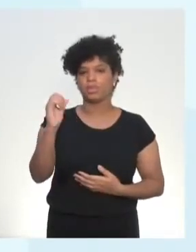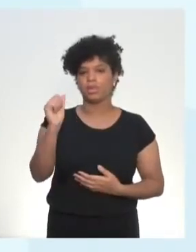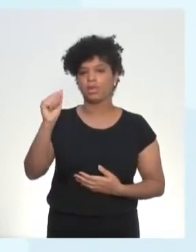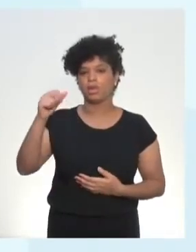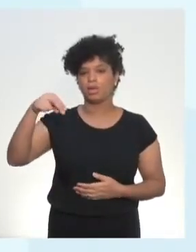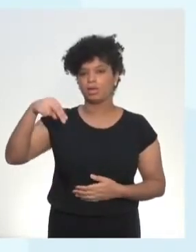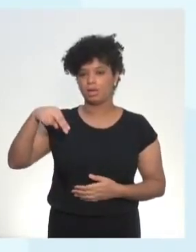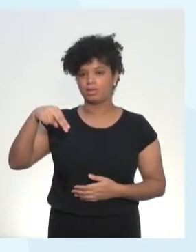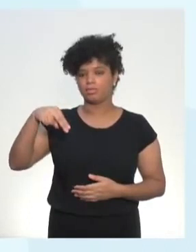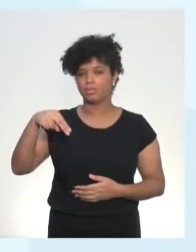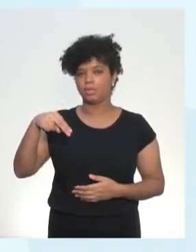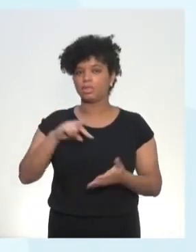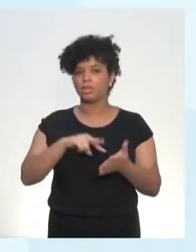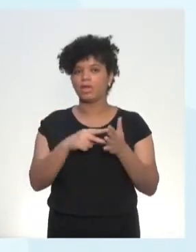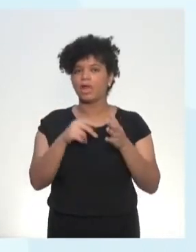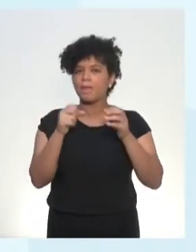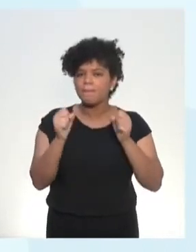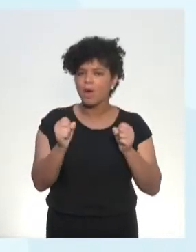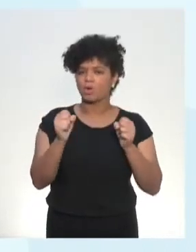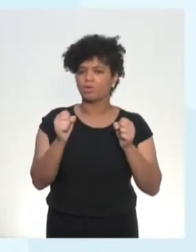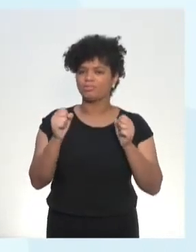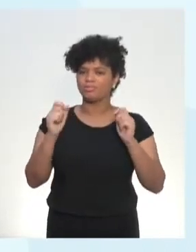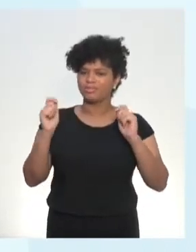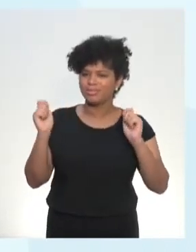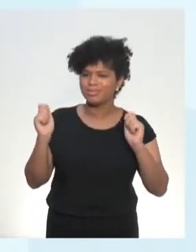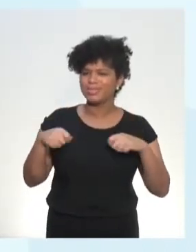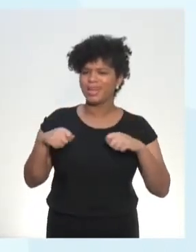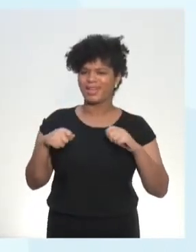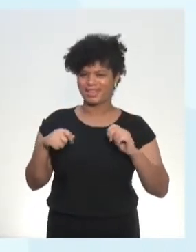Que é o poder, né? Ou poder,